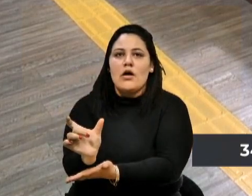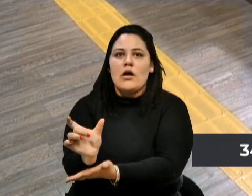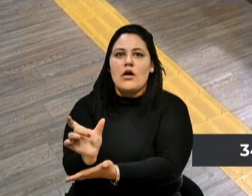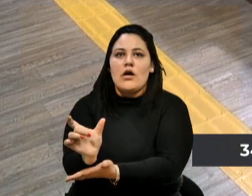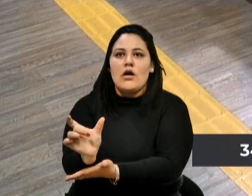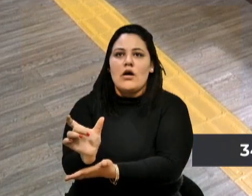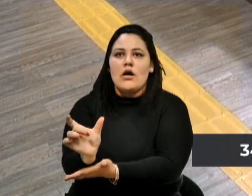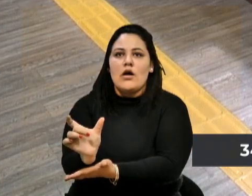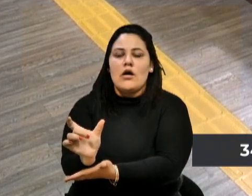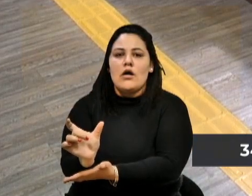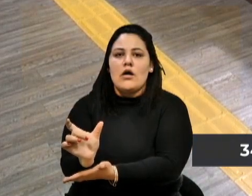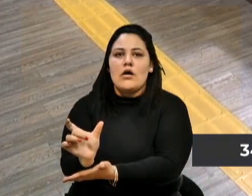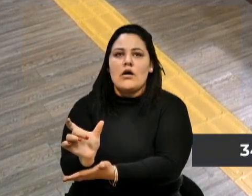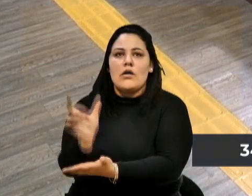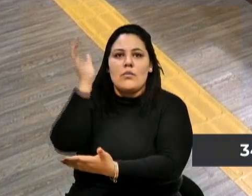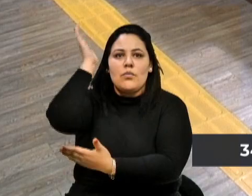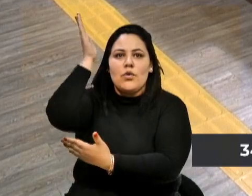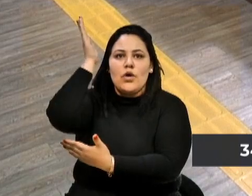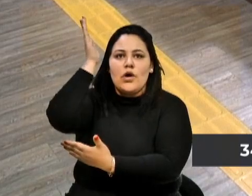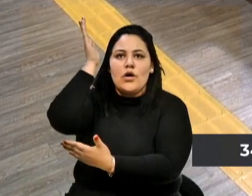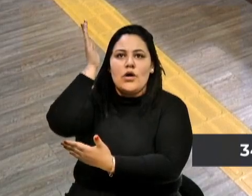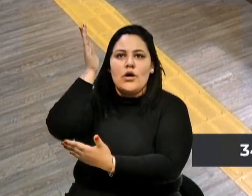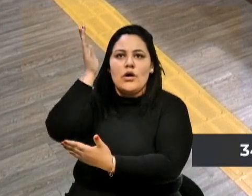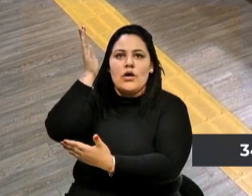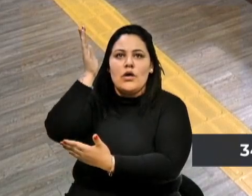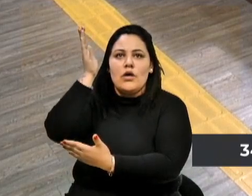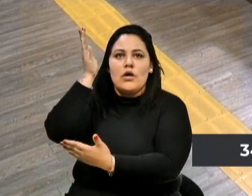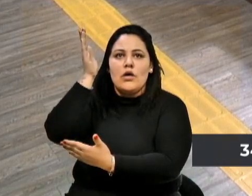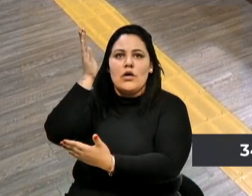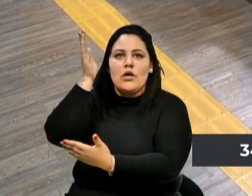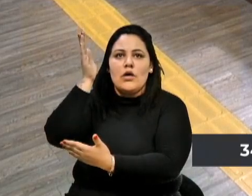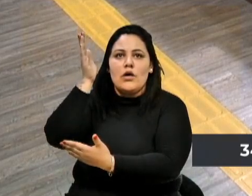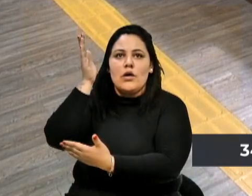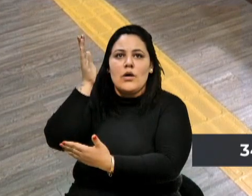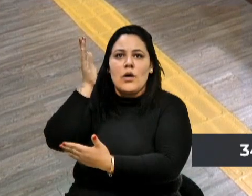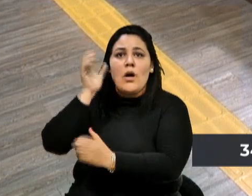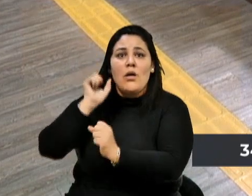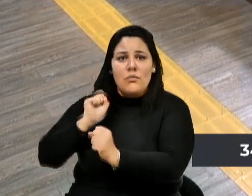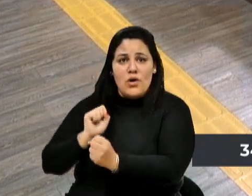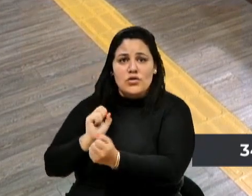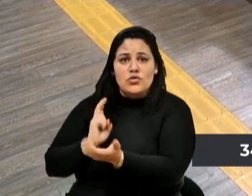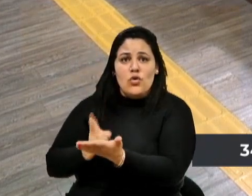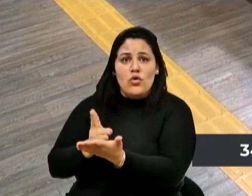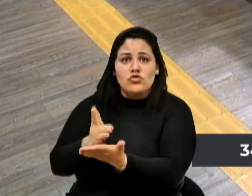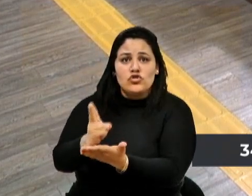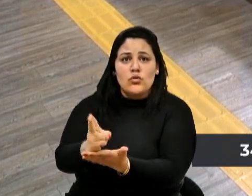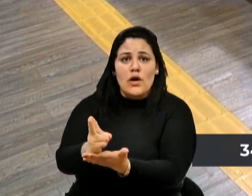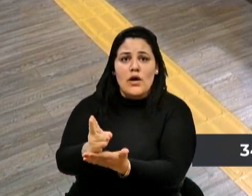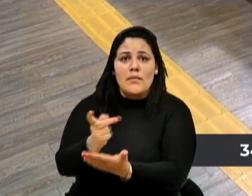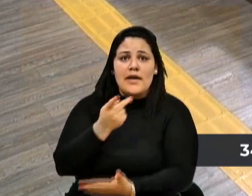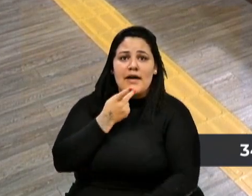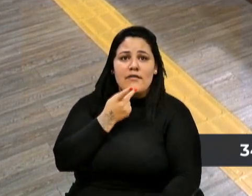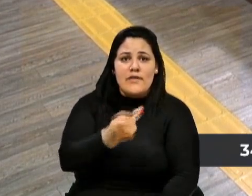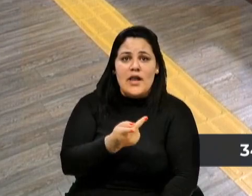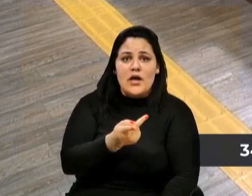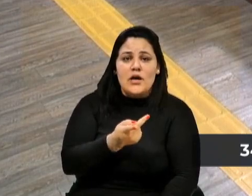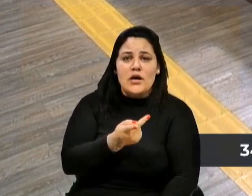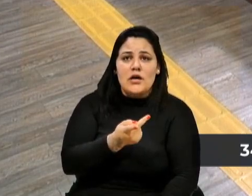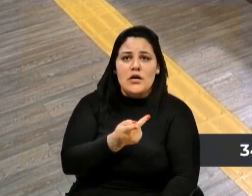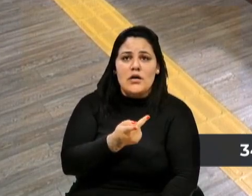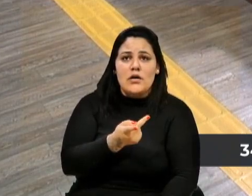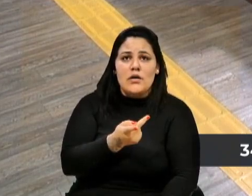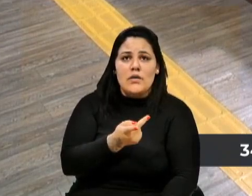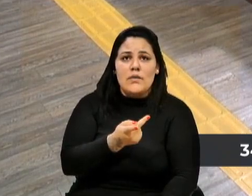Defere e indefiro. Posso seguir na minha fala, presidente D'Ambrós? Foi indeferido, presidente? Foi